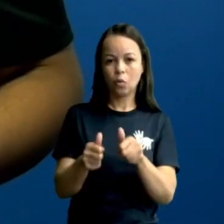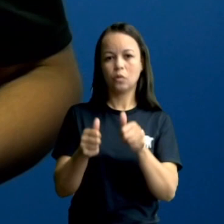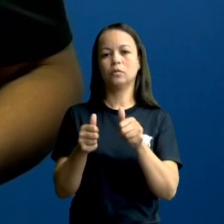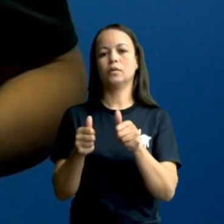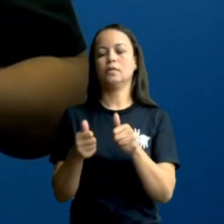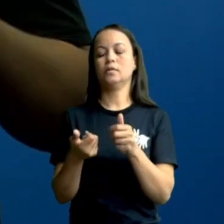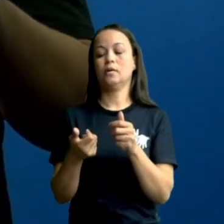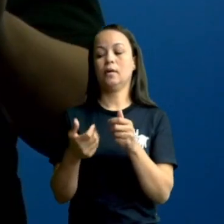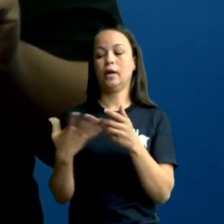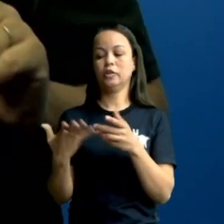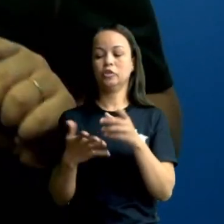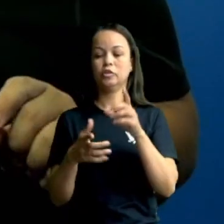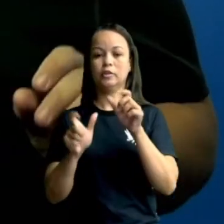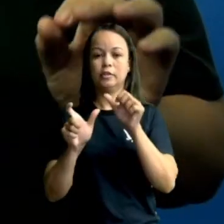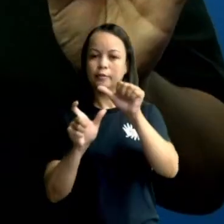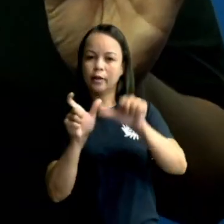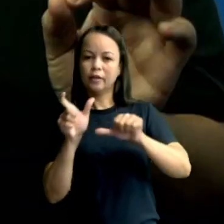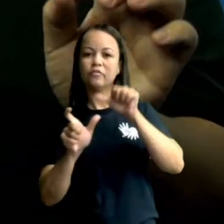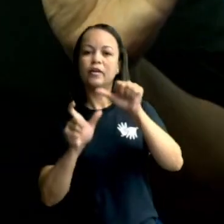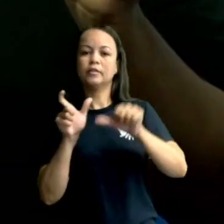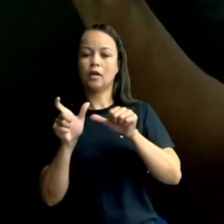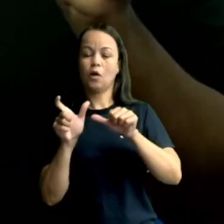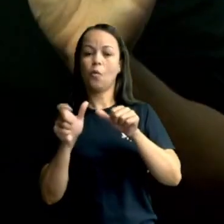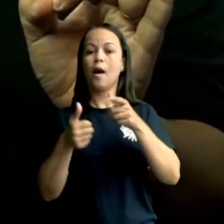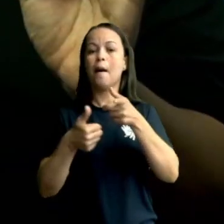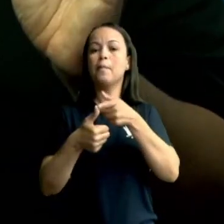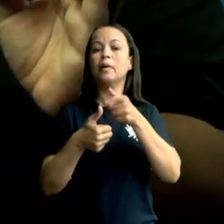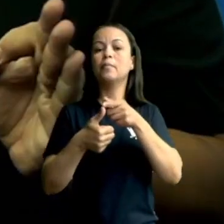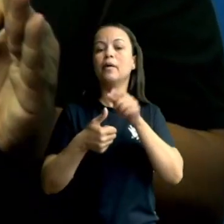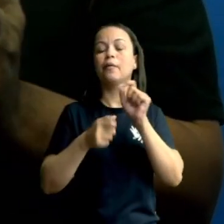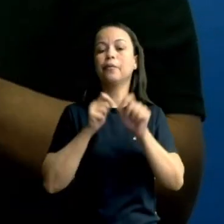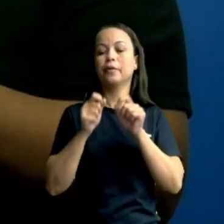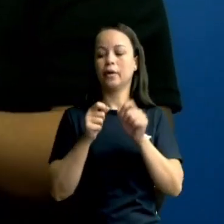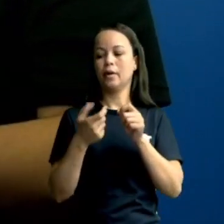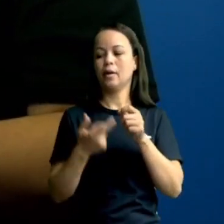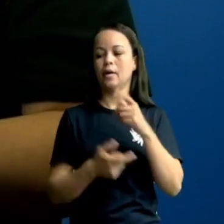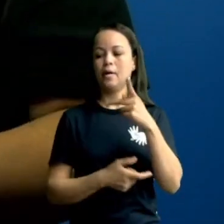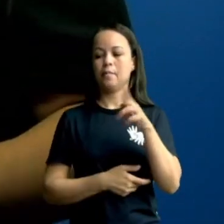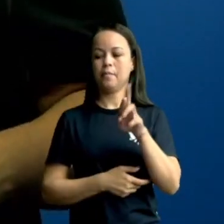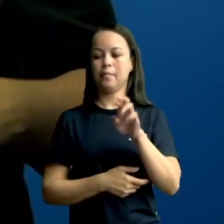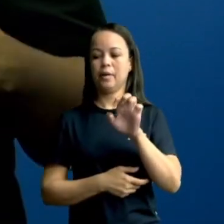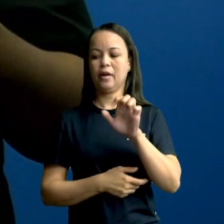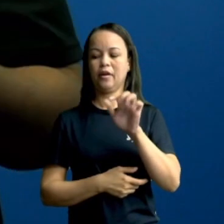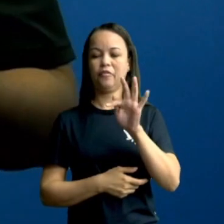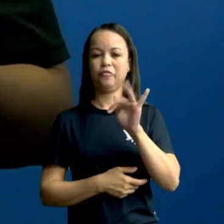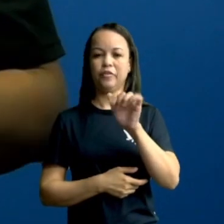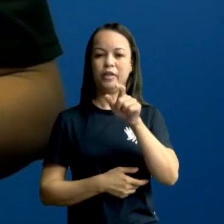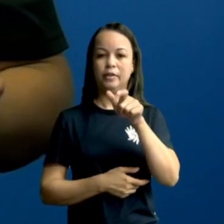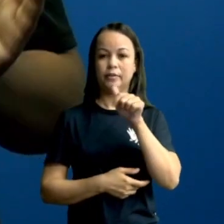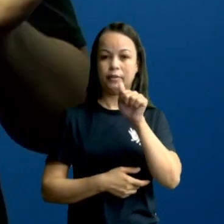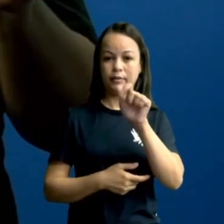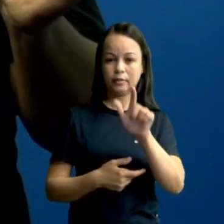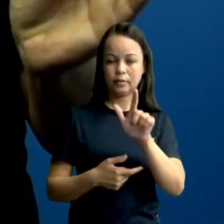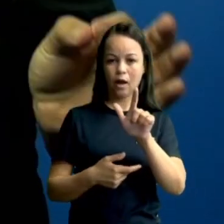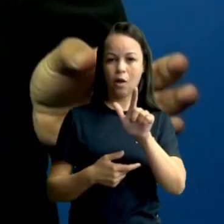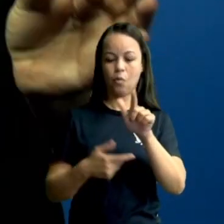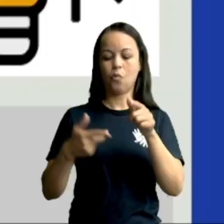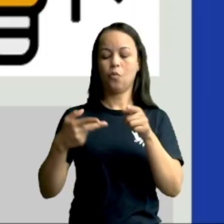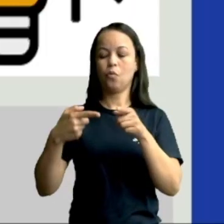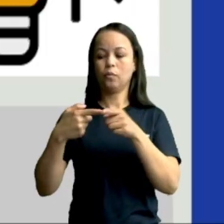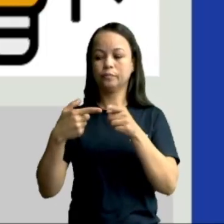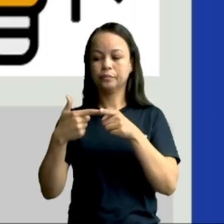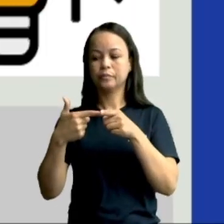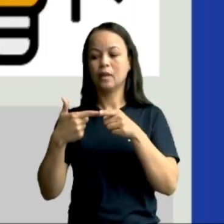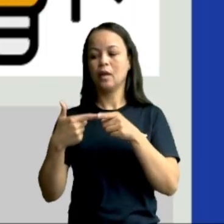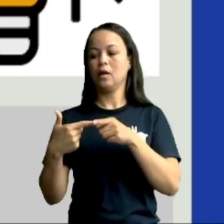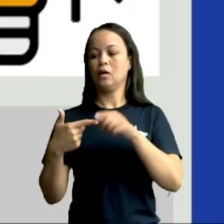derivações, né? O primeiro delas será a derivação prefixal, seguido de